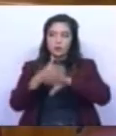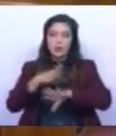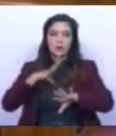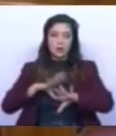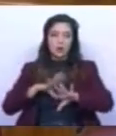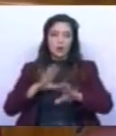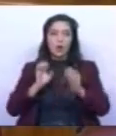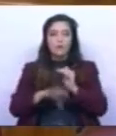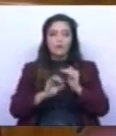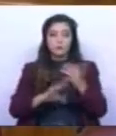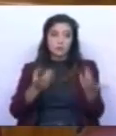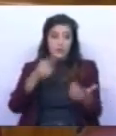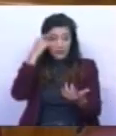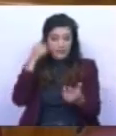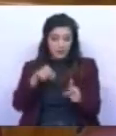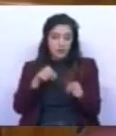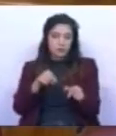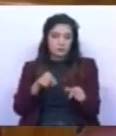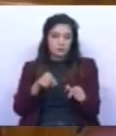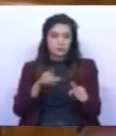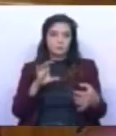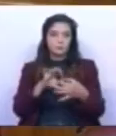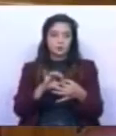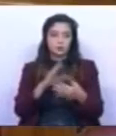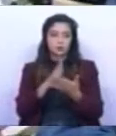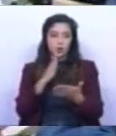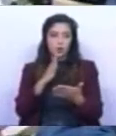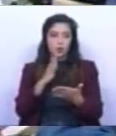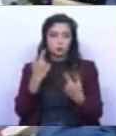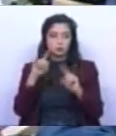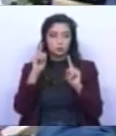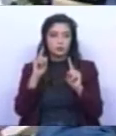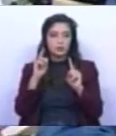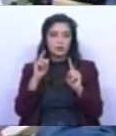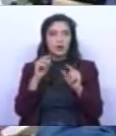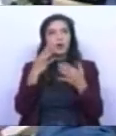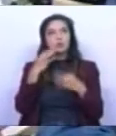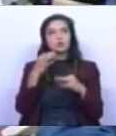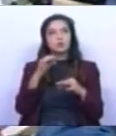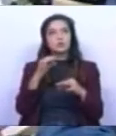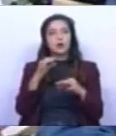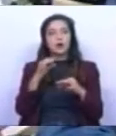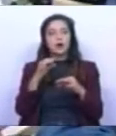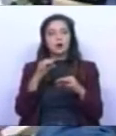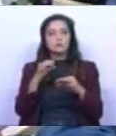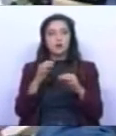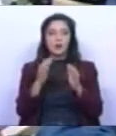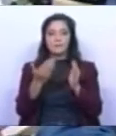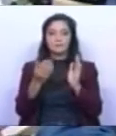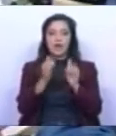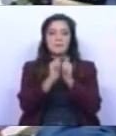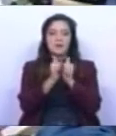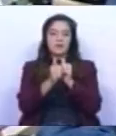aos fundos. E essas dificuldades prendem sobretudo, mas não só, com a natureza excessivamente burocrática dos processos de